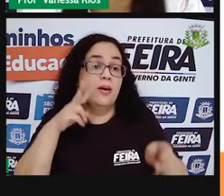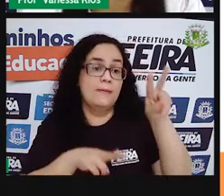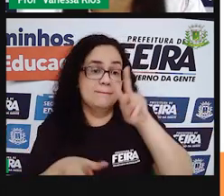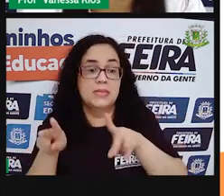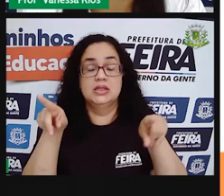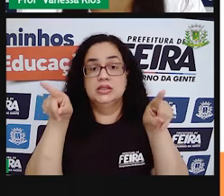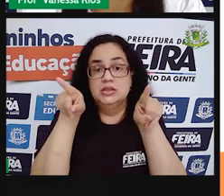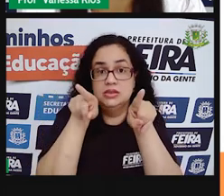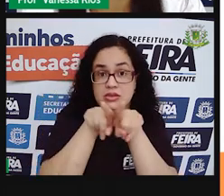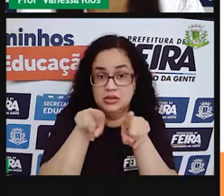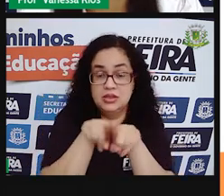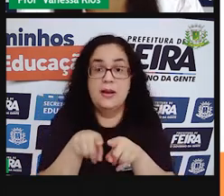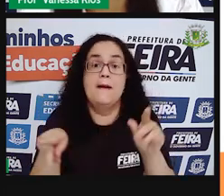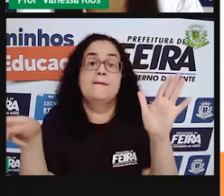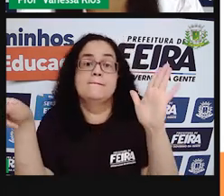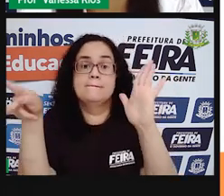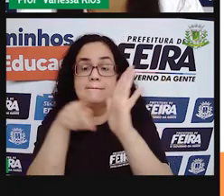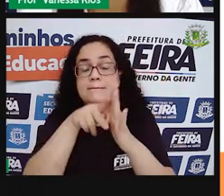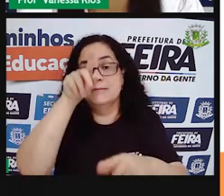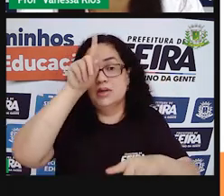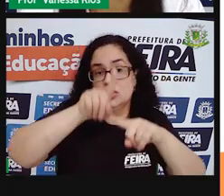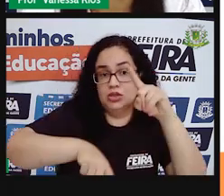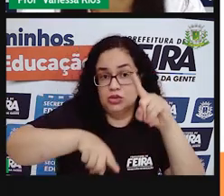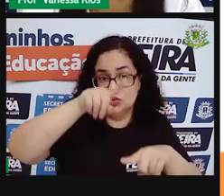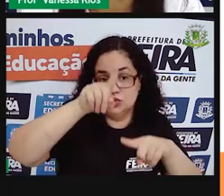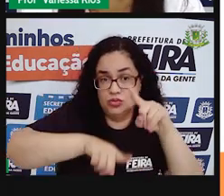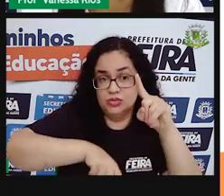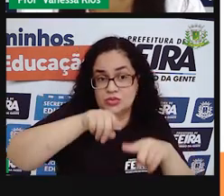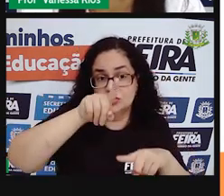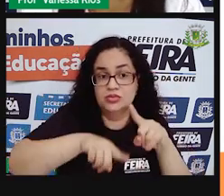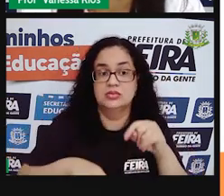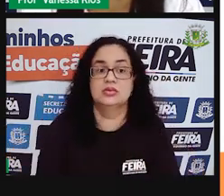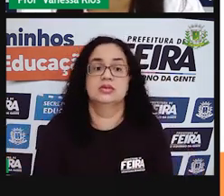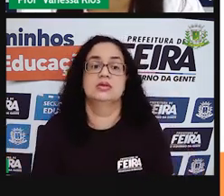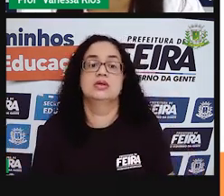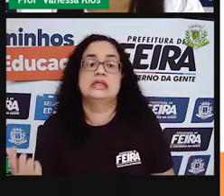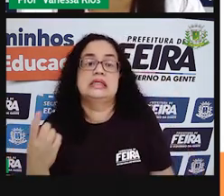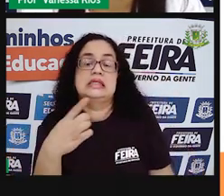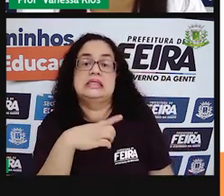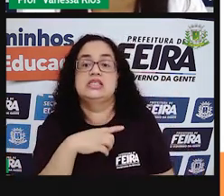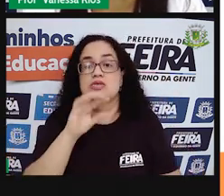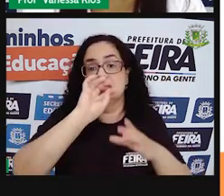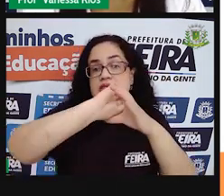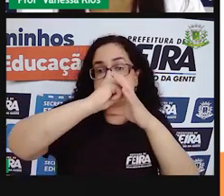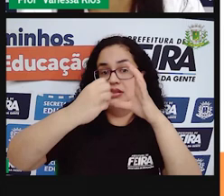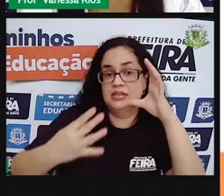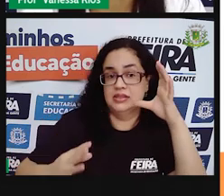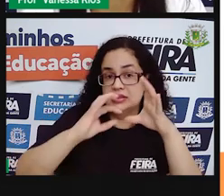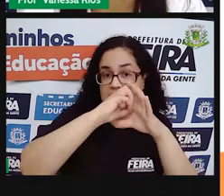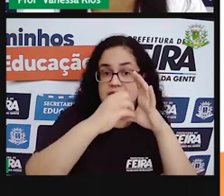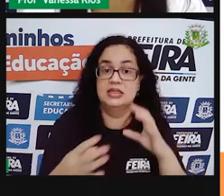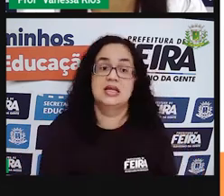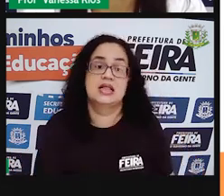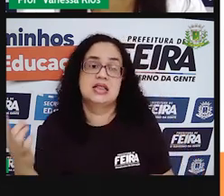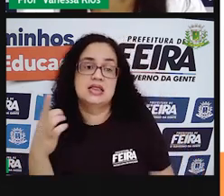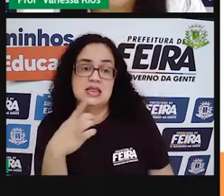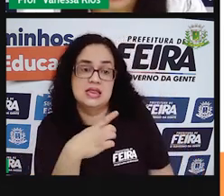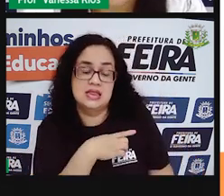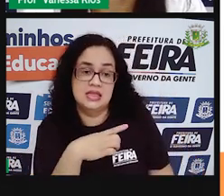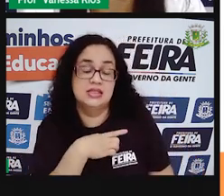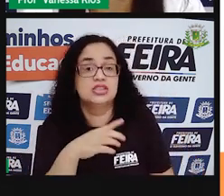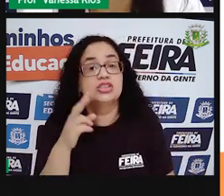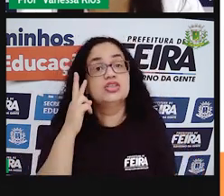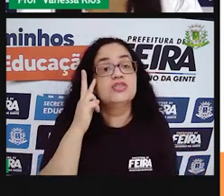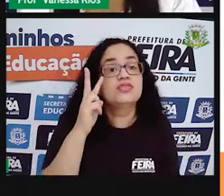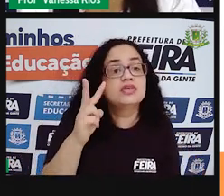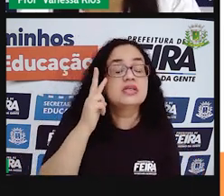Observamos também que entre as propriedades dos materiais, que são as características que permitem a gente